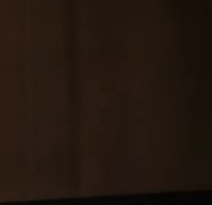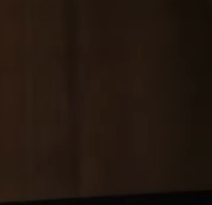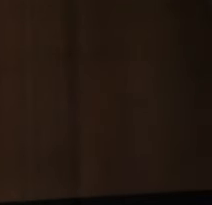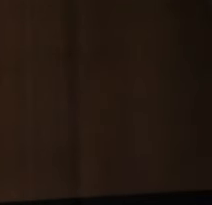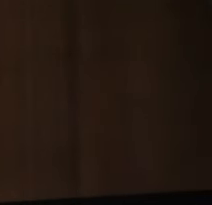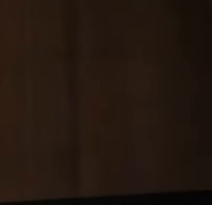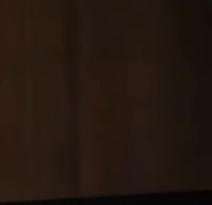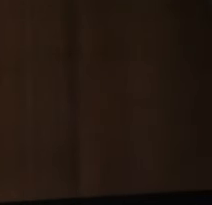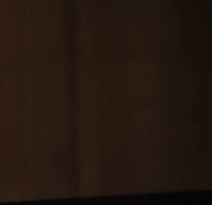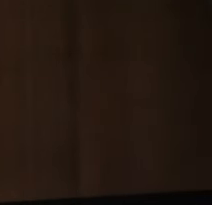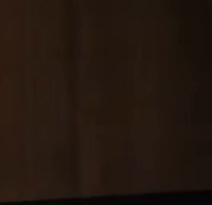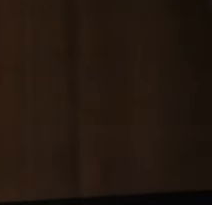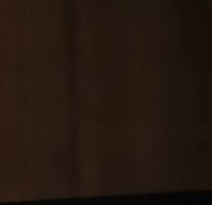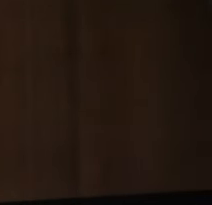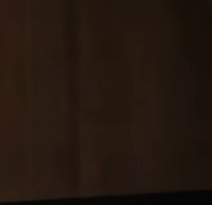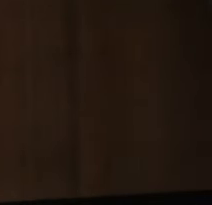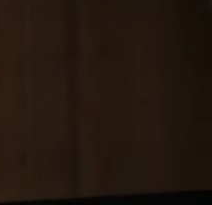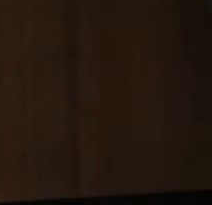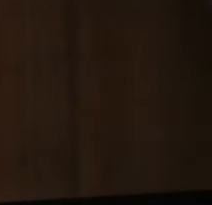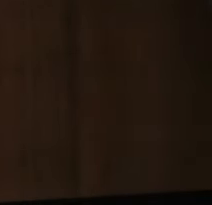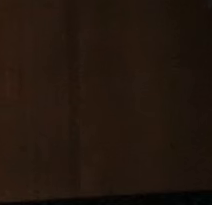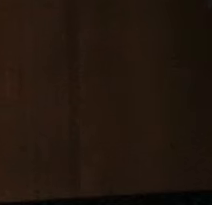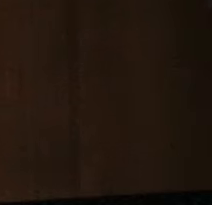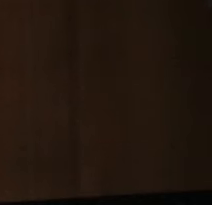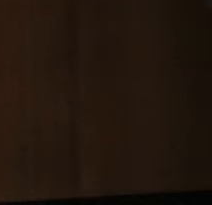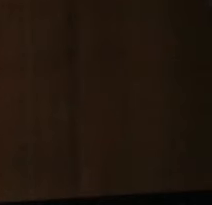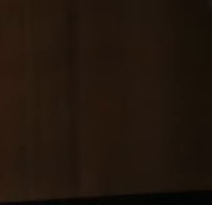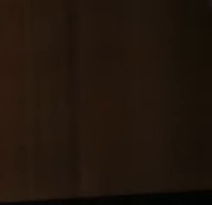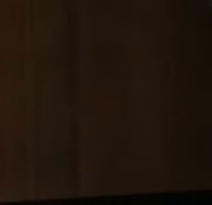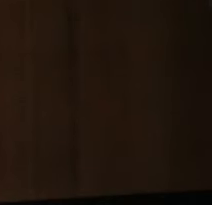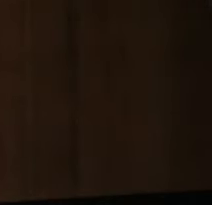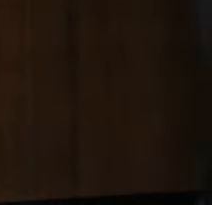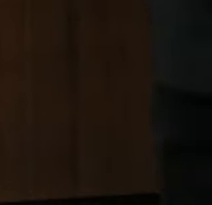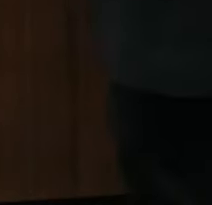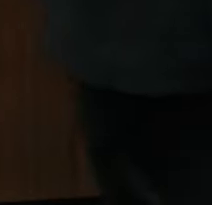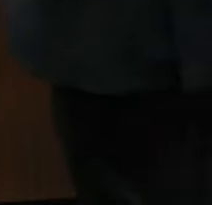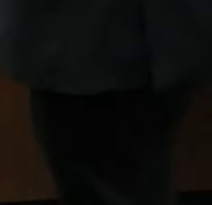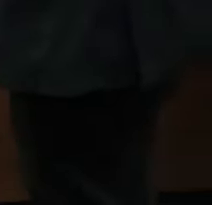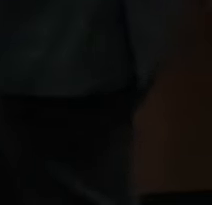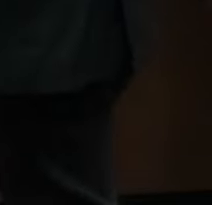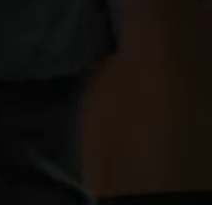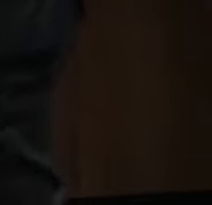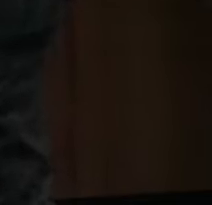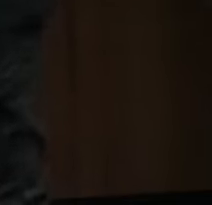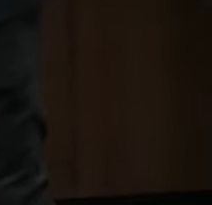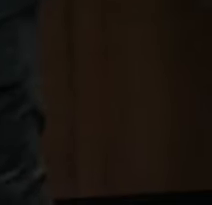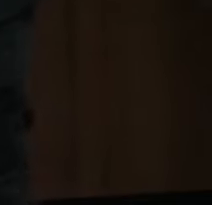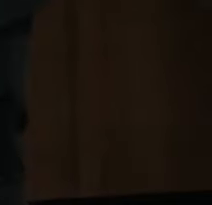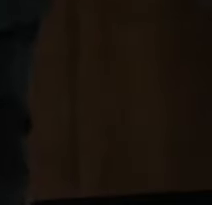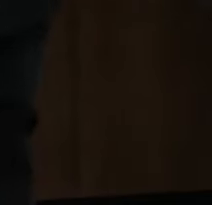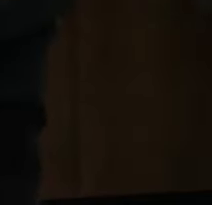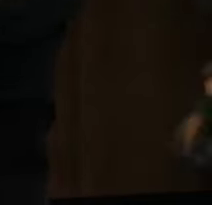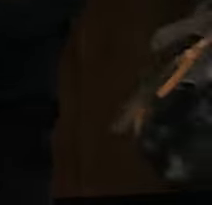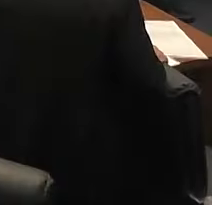aos órgãos de controle interno e externo. 5. Representar o fundo perante os órgãos de controle interno e externo.